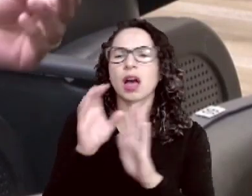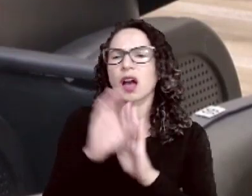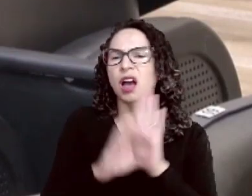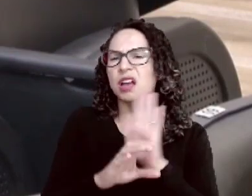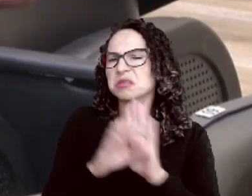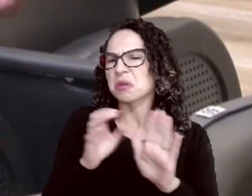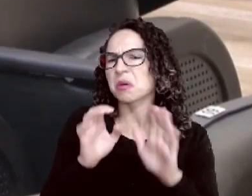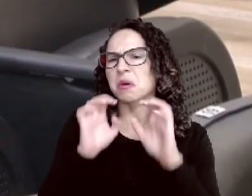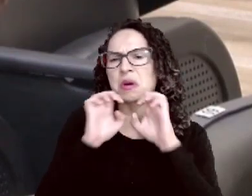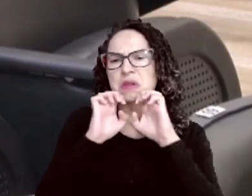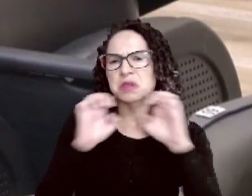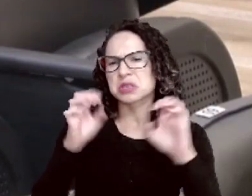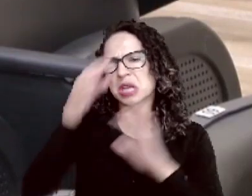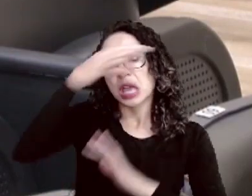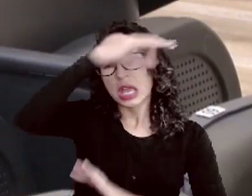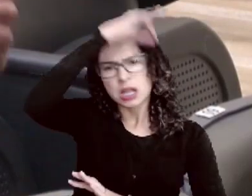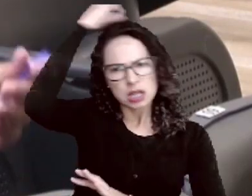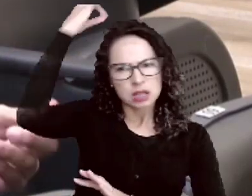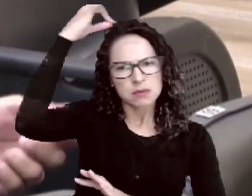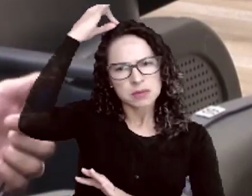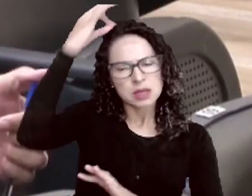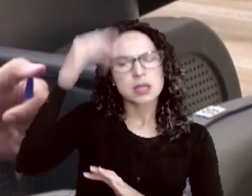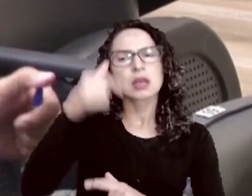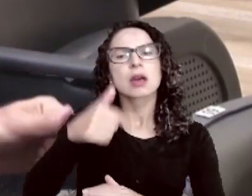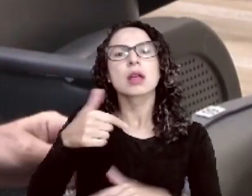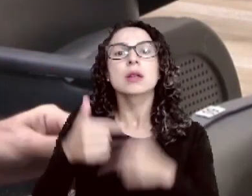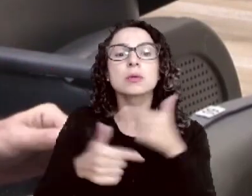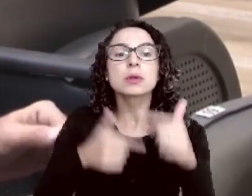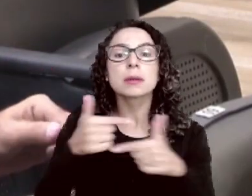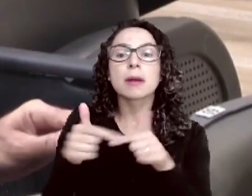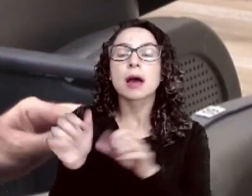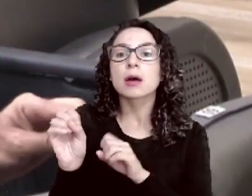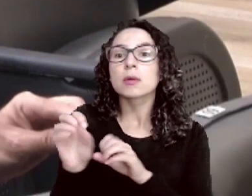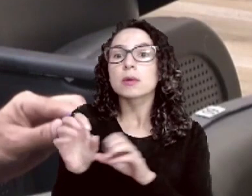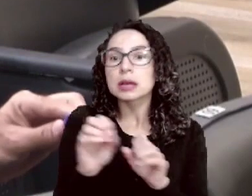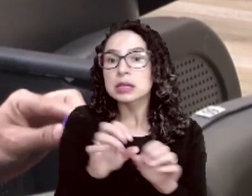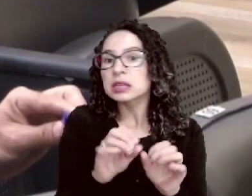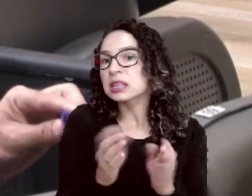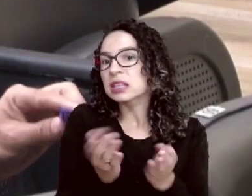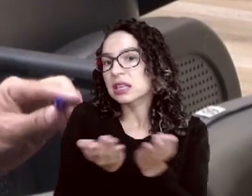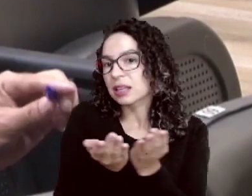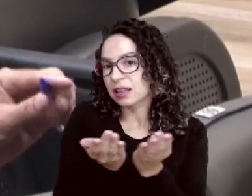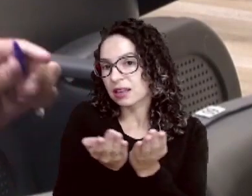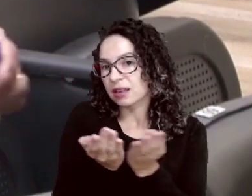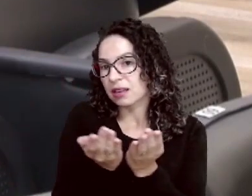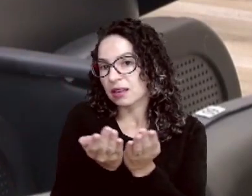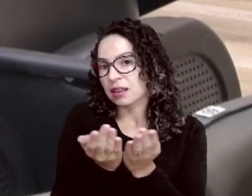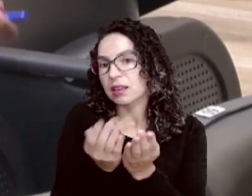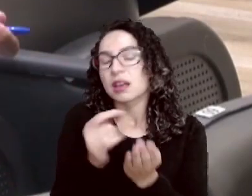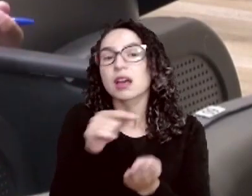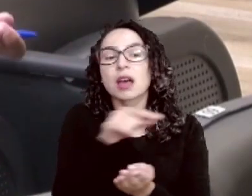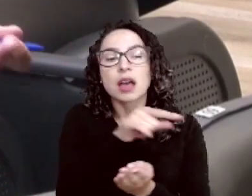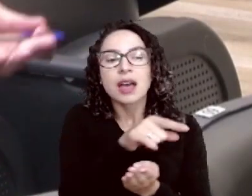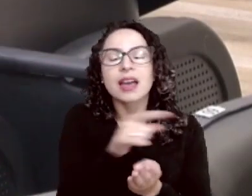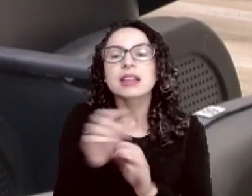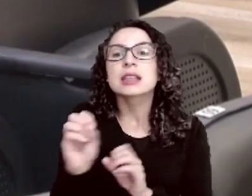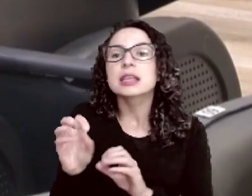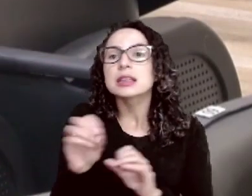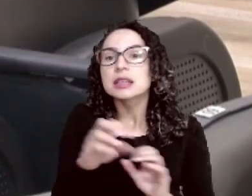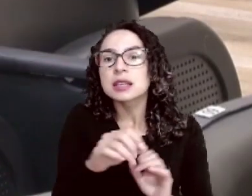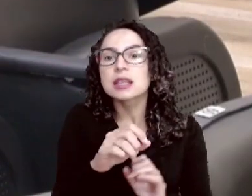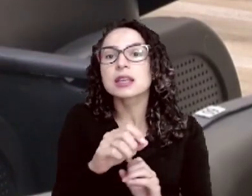evangélica, espírita, eles fazem sempre um trabalho de ensinamento da palavra. E através desse ensinamento, eles precisam